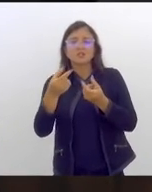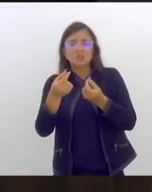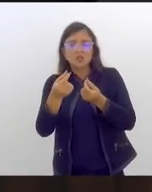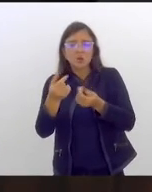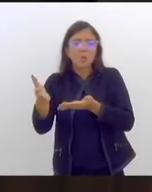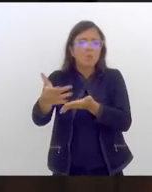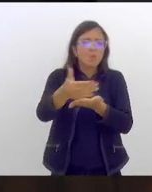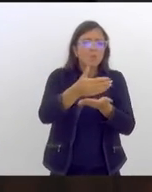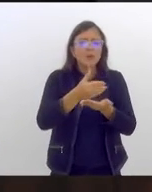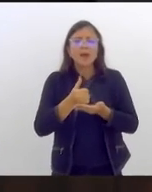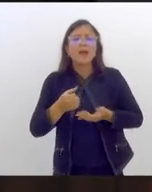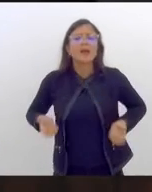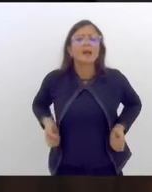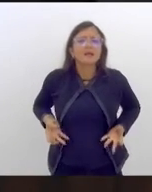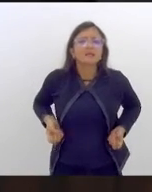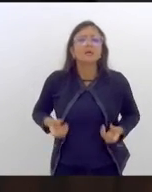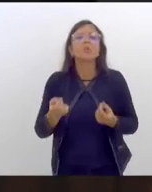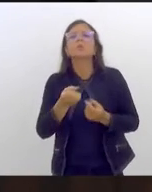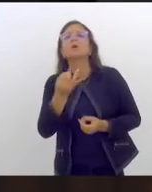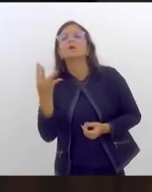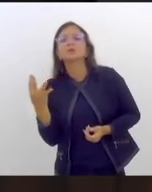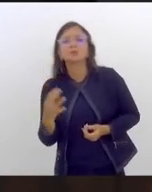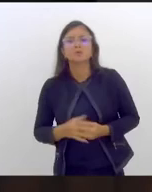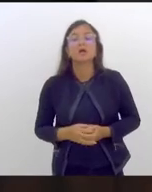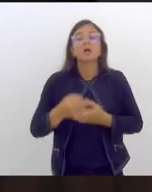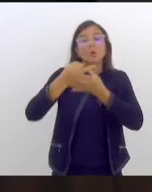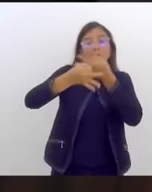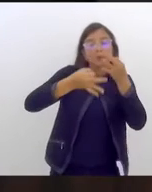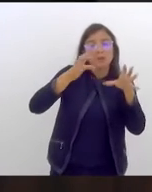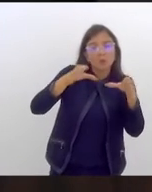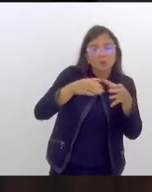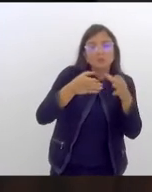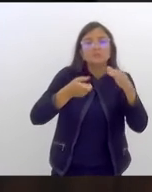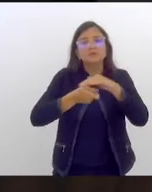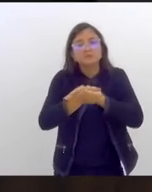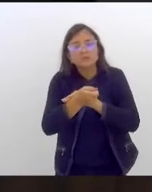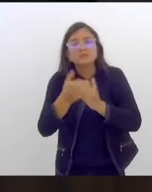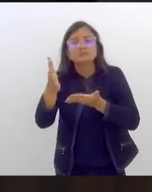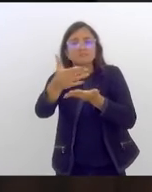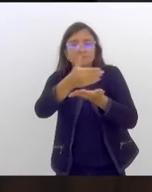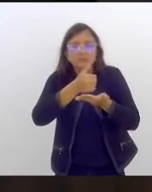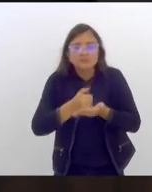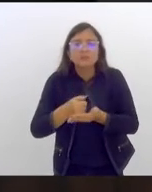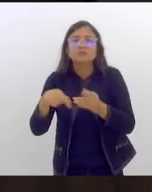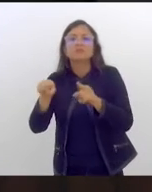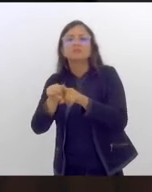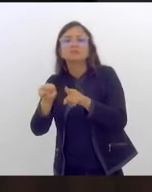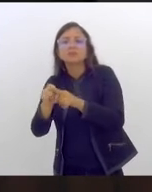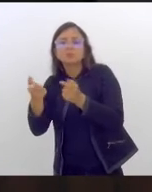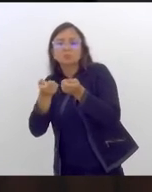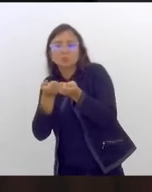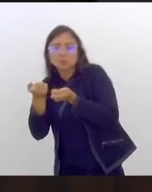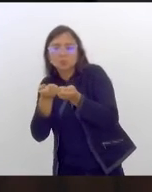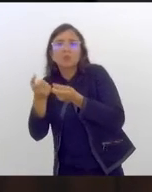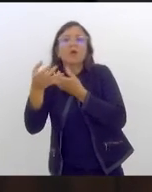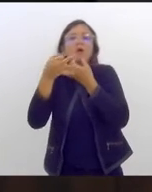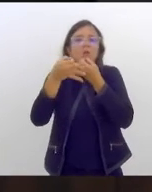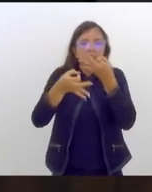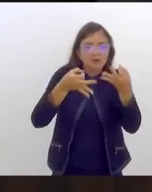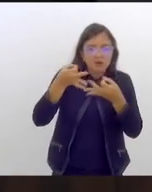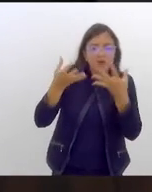2023 pareceres da comissão de orçamento Finanças fiscalização financeira e controle favorável